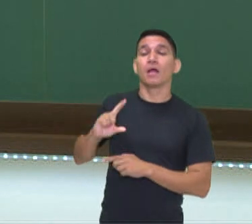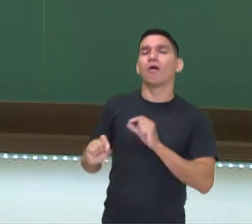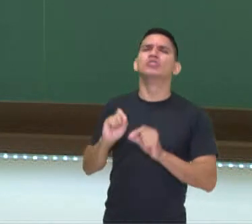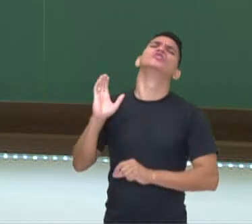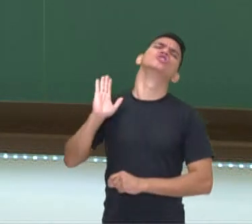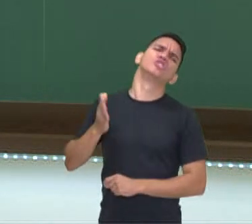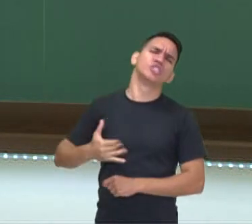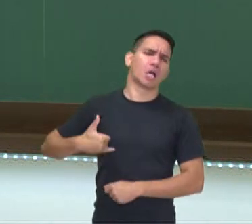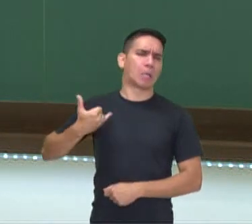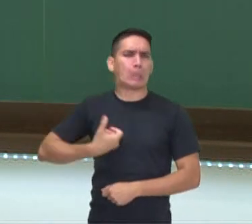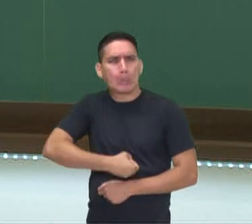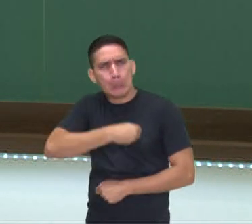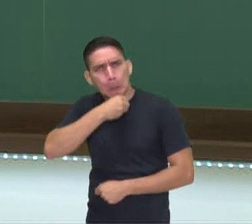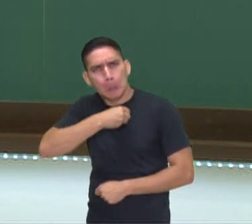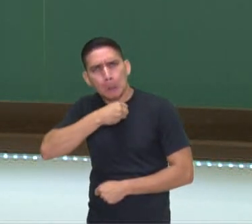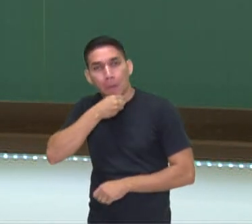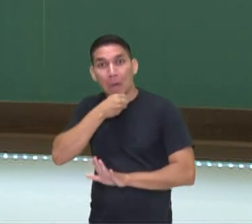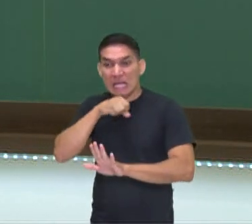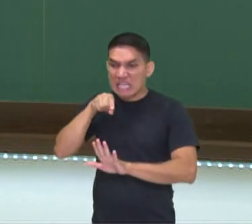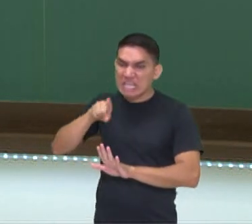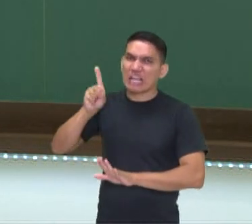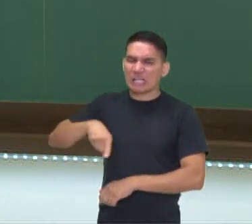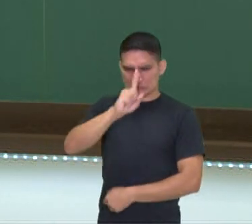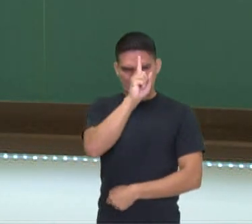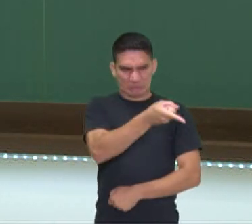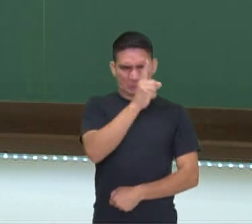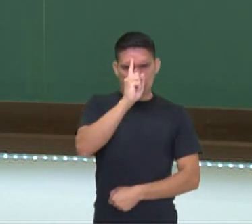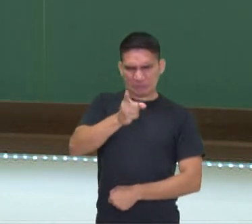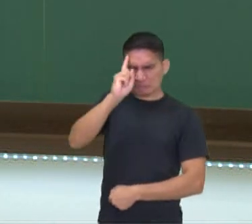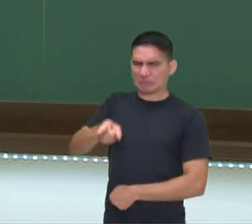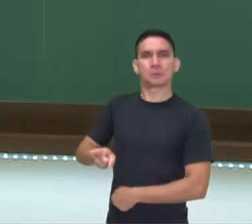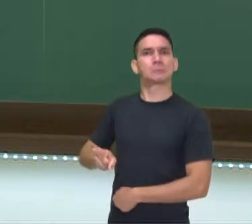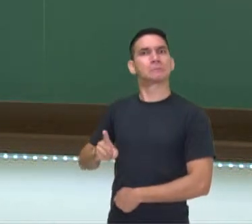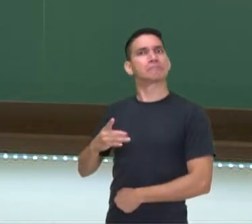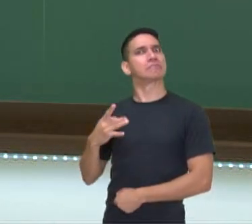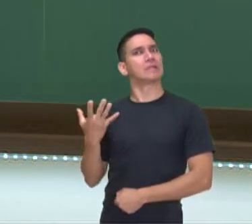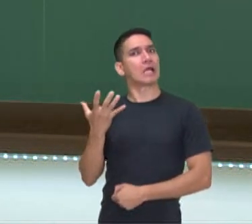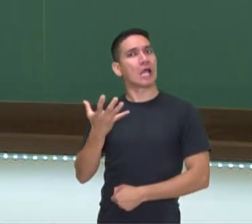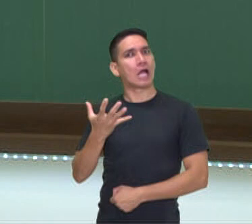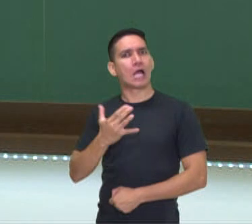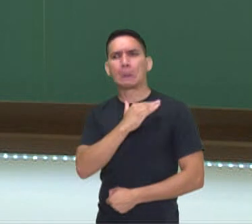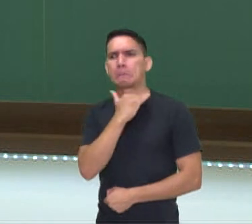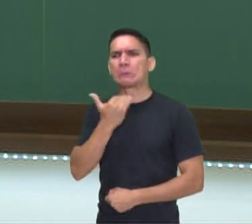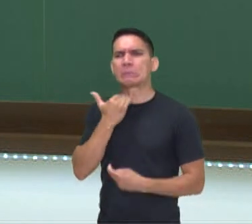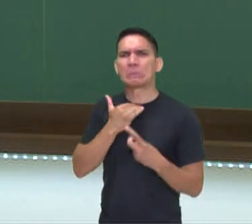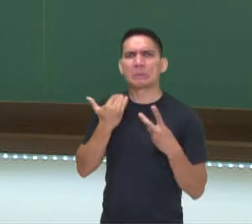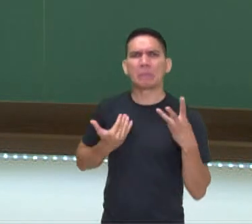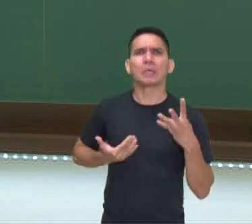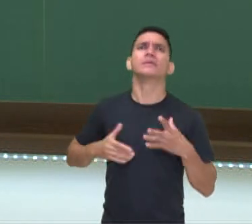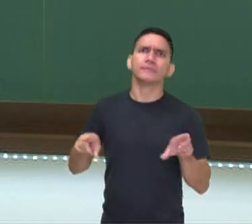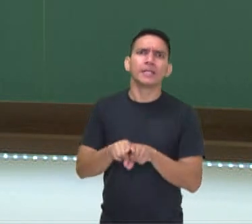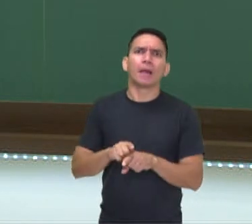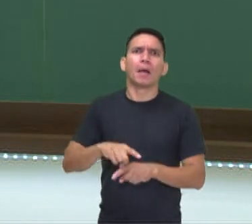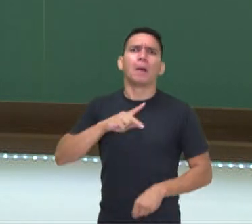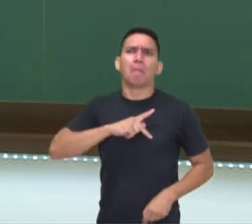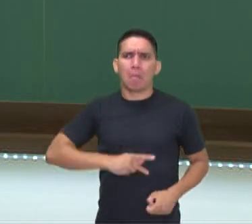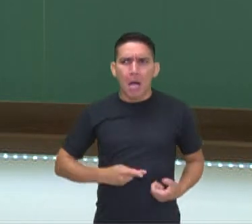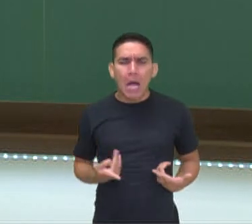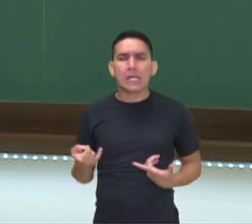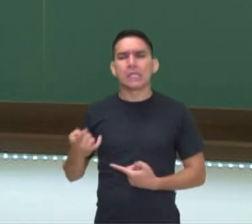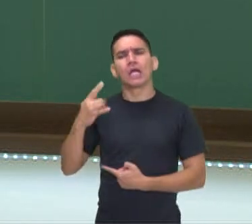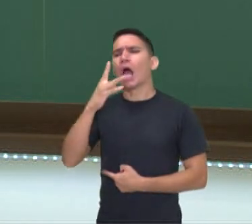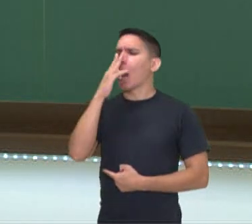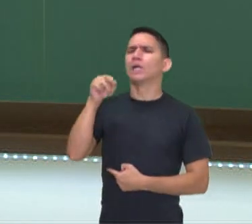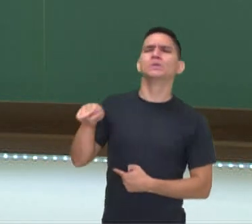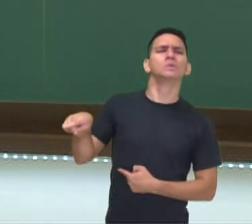era mais de idade, mas ele era o inquisitor, gente. Pensa que ele queria a cabeça até dos colegas, né? Que ele achava